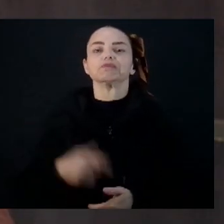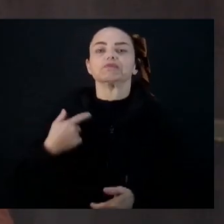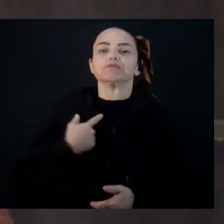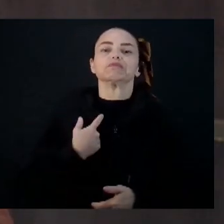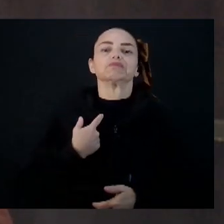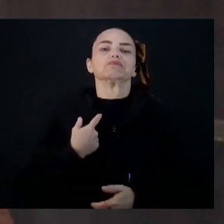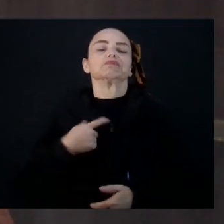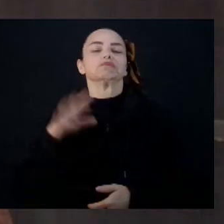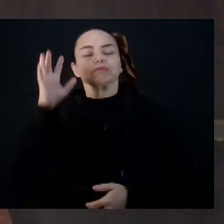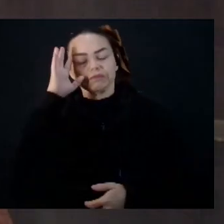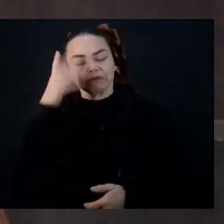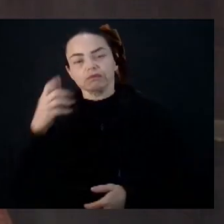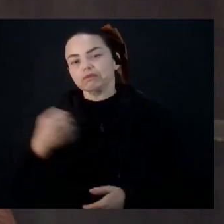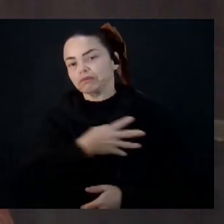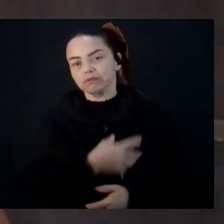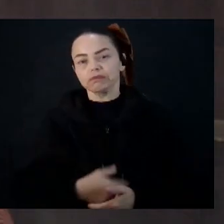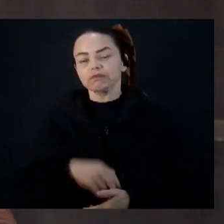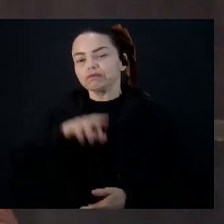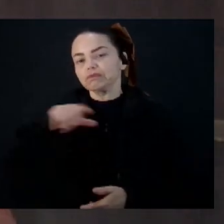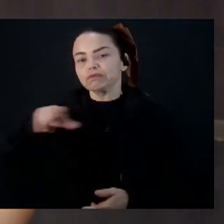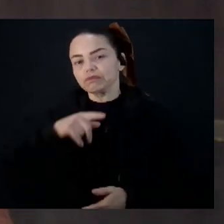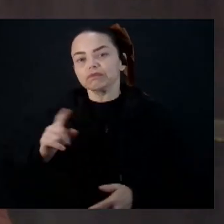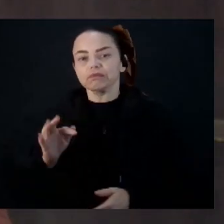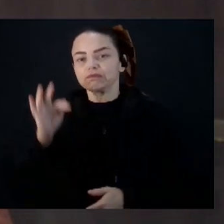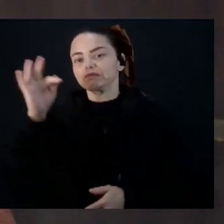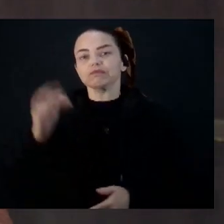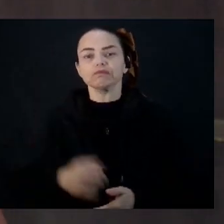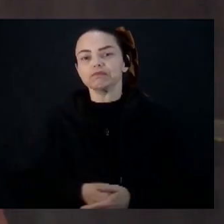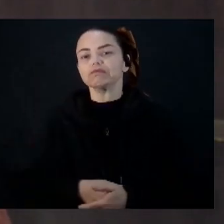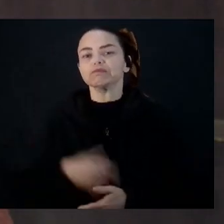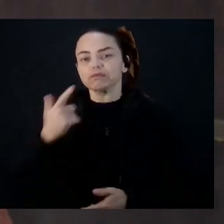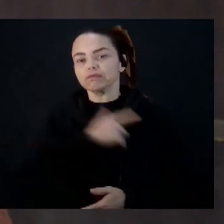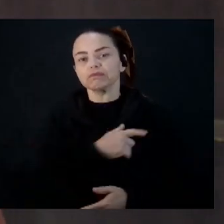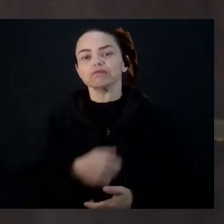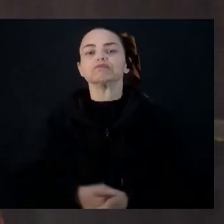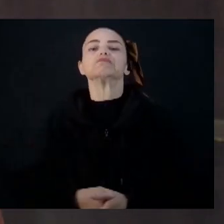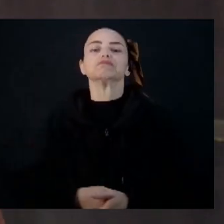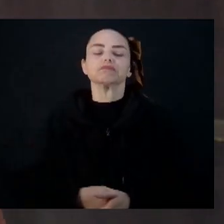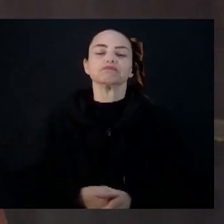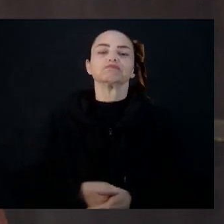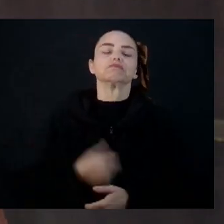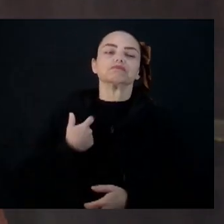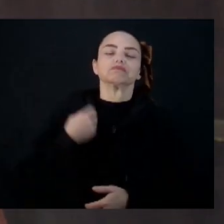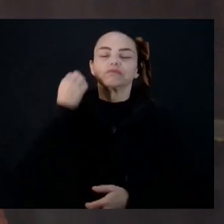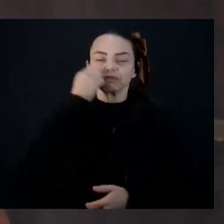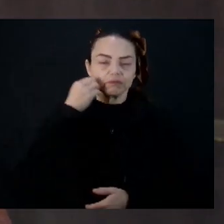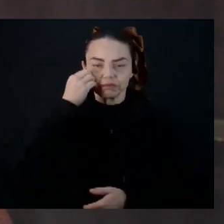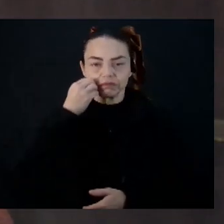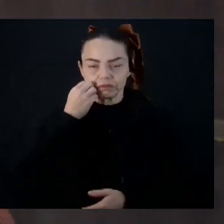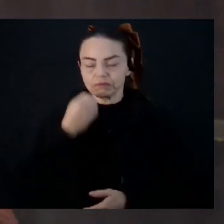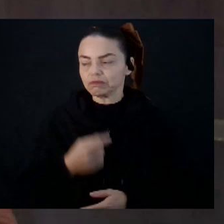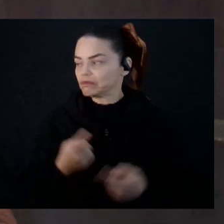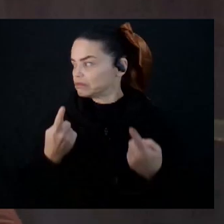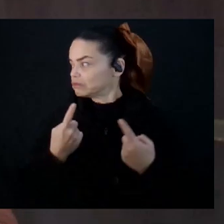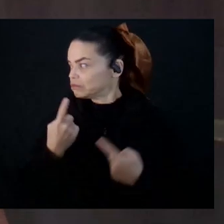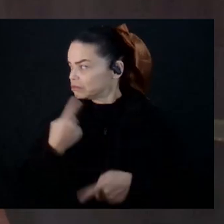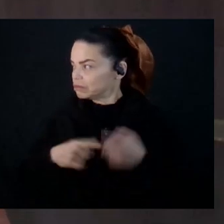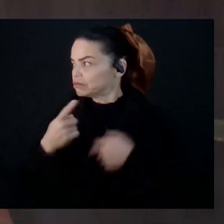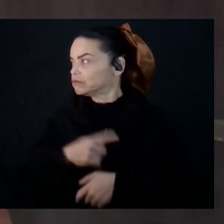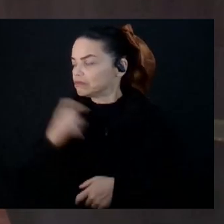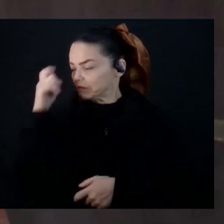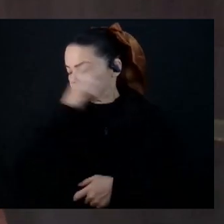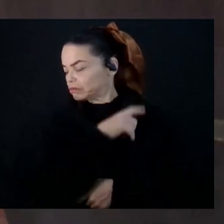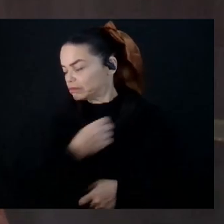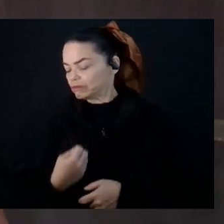novas decisões diferentes no futuro ou para ganhar bagagem para lidar com aquelas dificuldades. Exato. Lógico que a gente precisa também separar